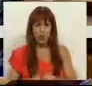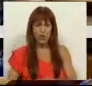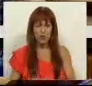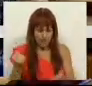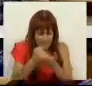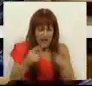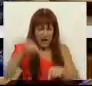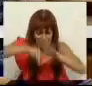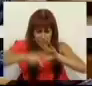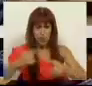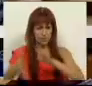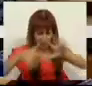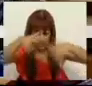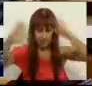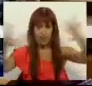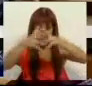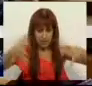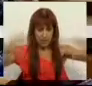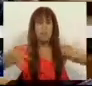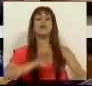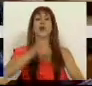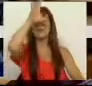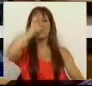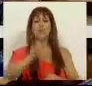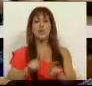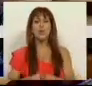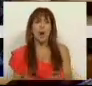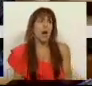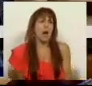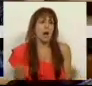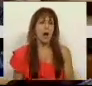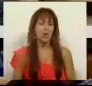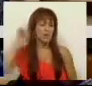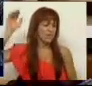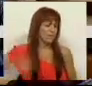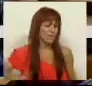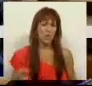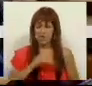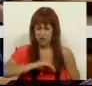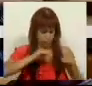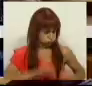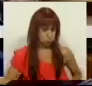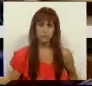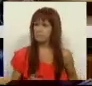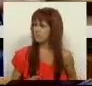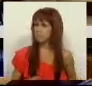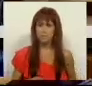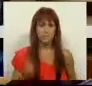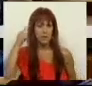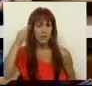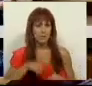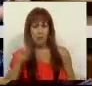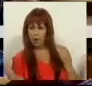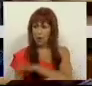o mercado interno a mexer. E para isso, Sr. Primeiro-Ministro, é óbvio que a desvalorização salarial vai exatamente no